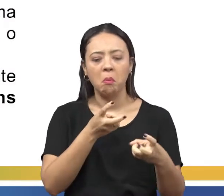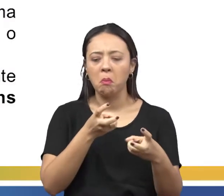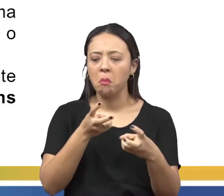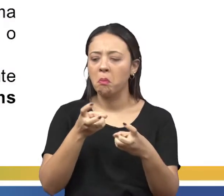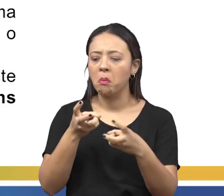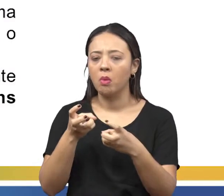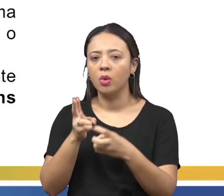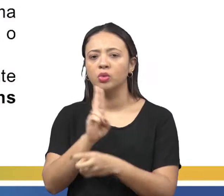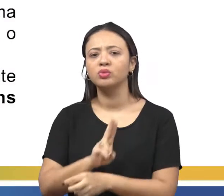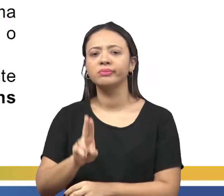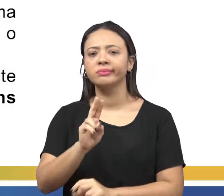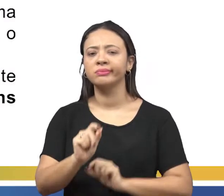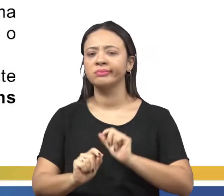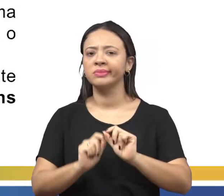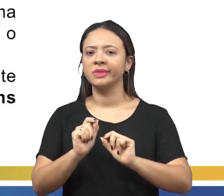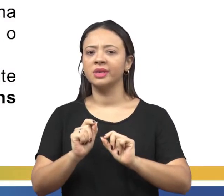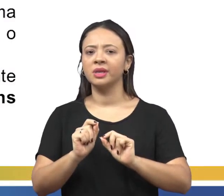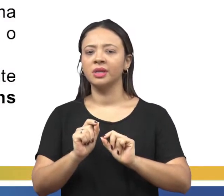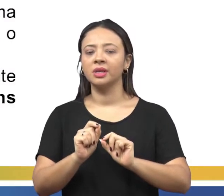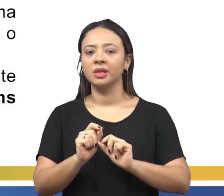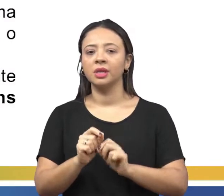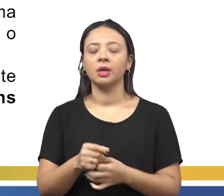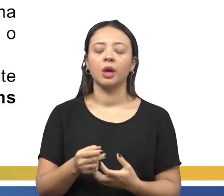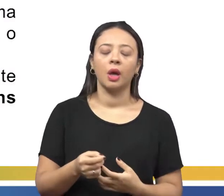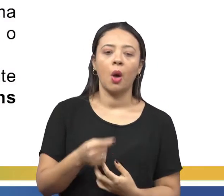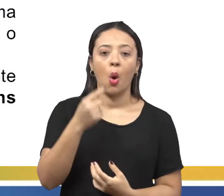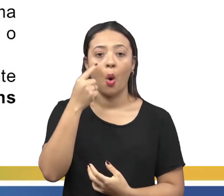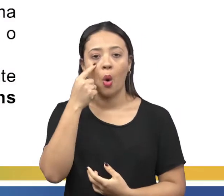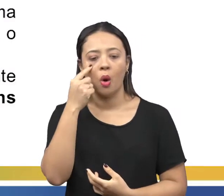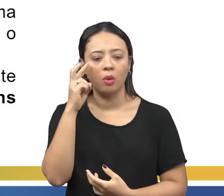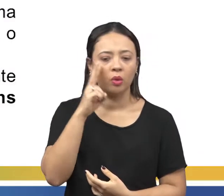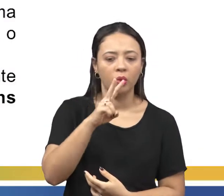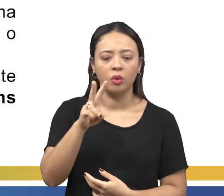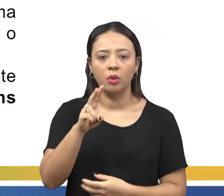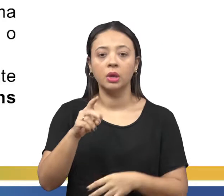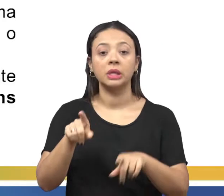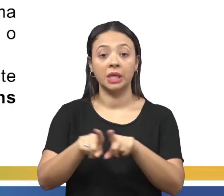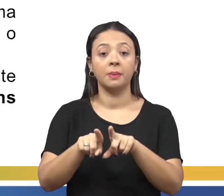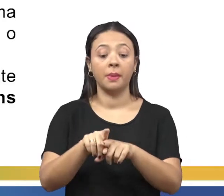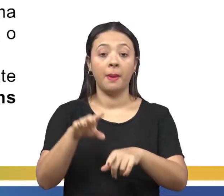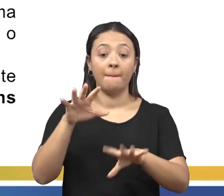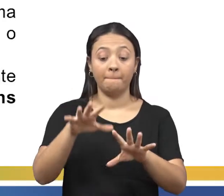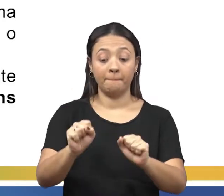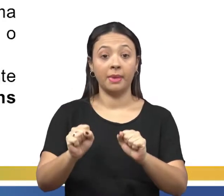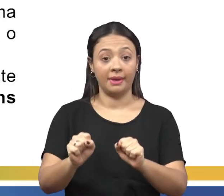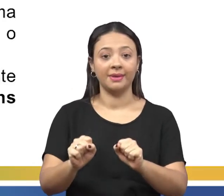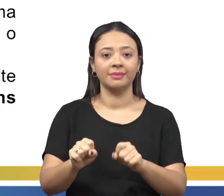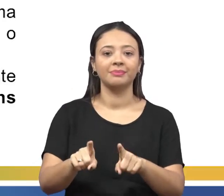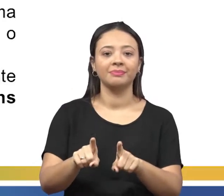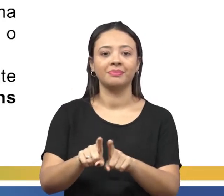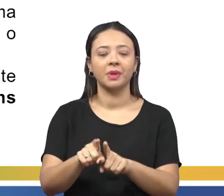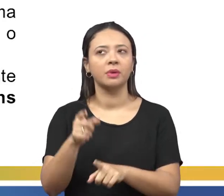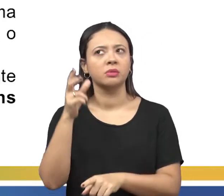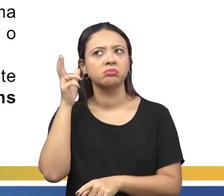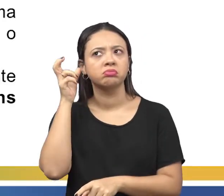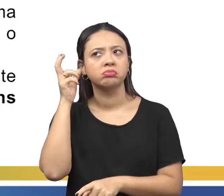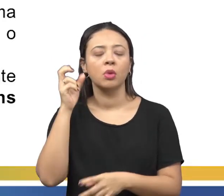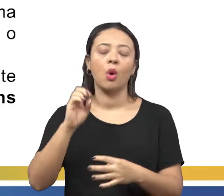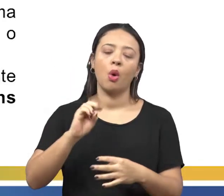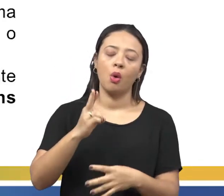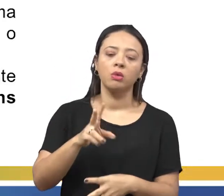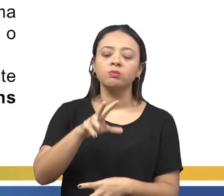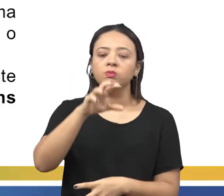né? Utilizando os 5 sentidos do corpo humano: o tato, a visão, o olfato, o paladar